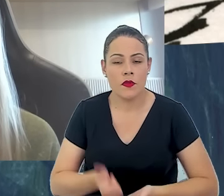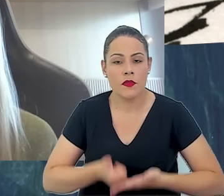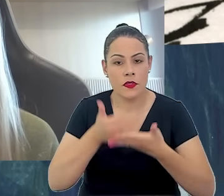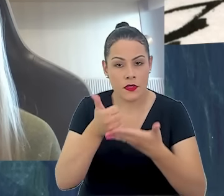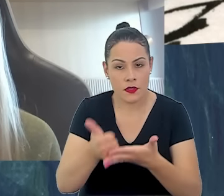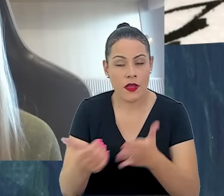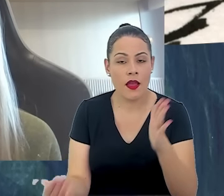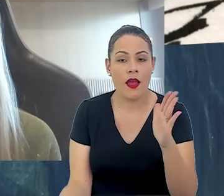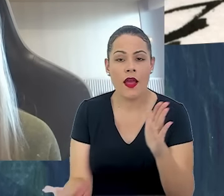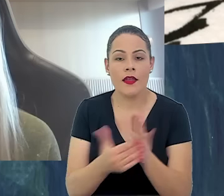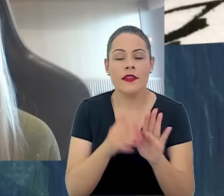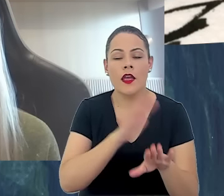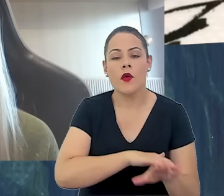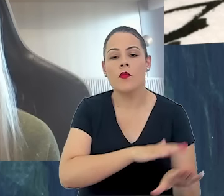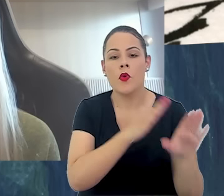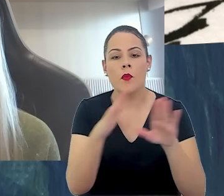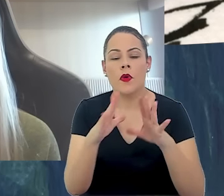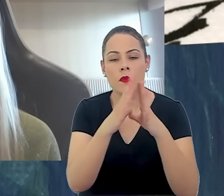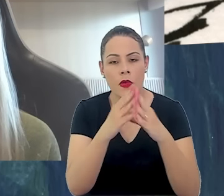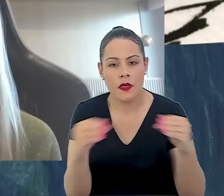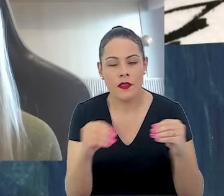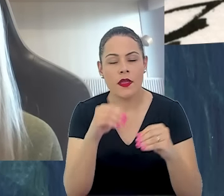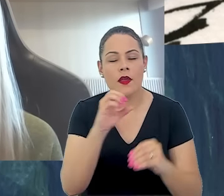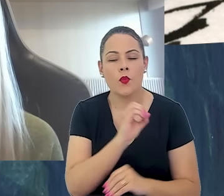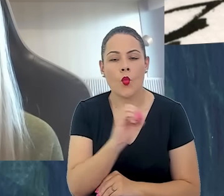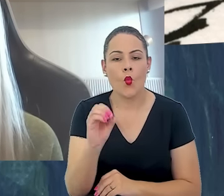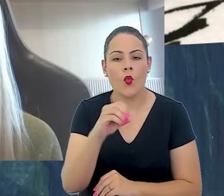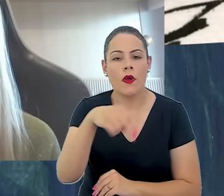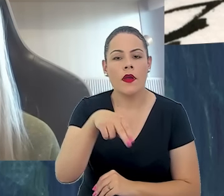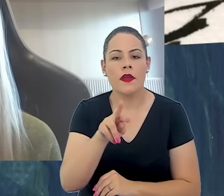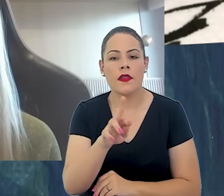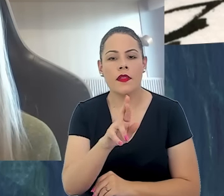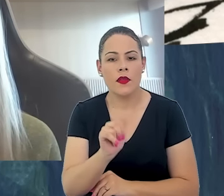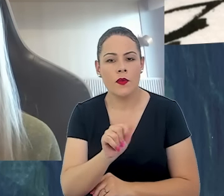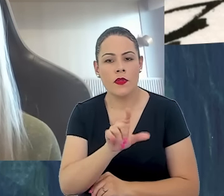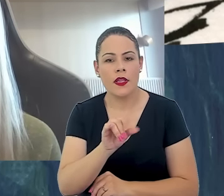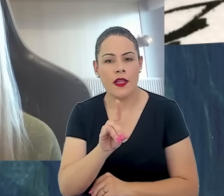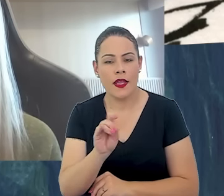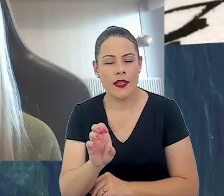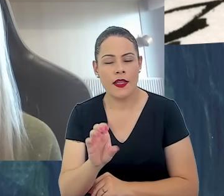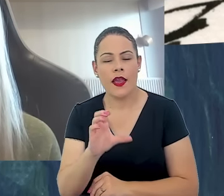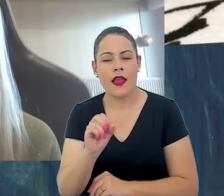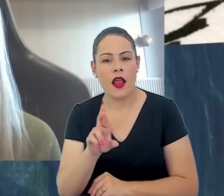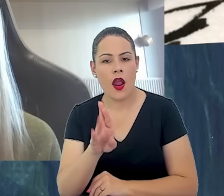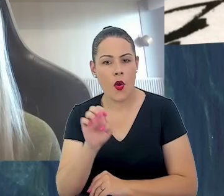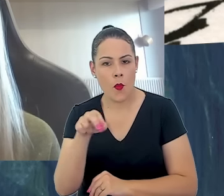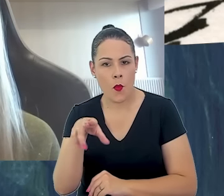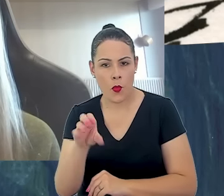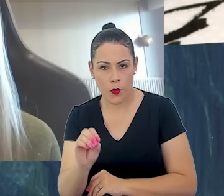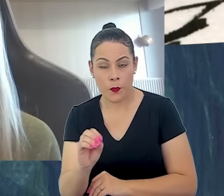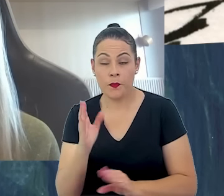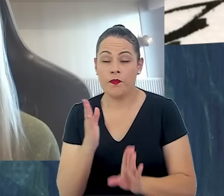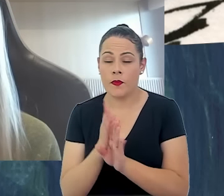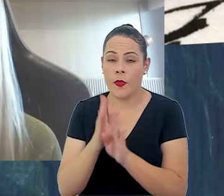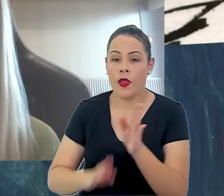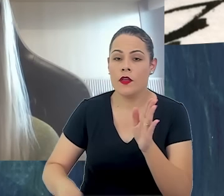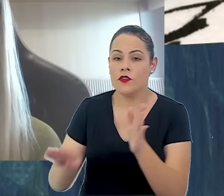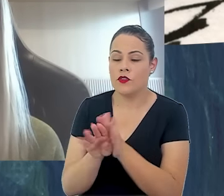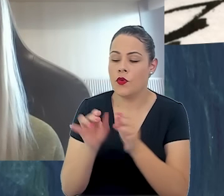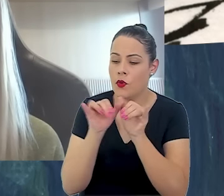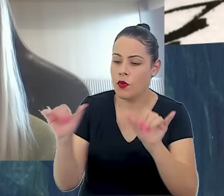insustentável para uma neutralidade de carbono. Então, existem tecnologias hoje,